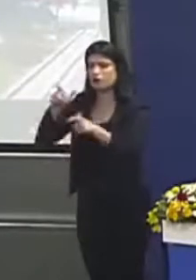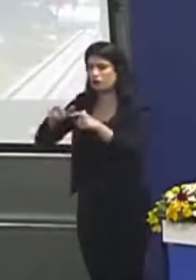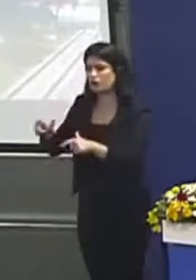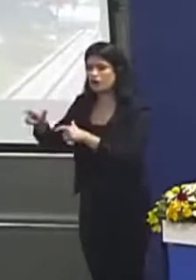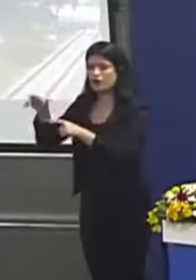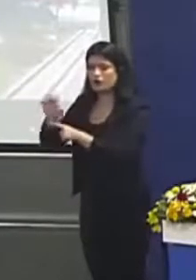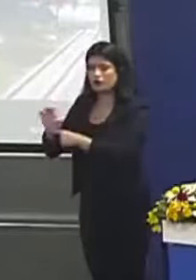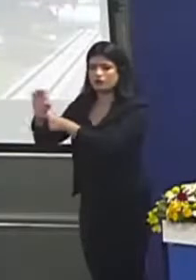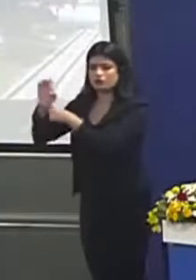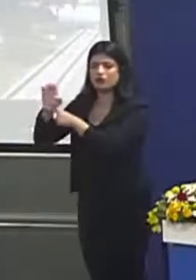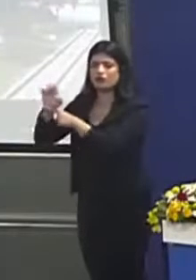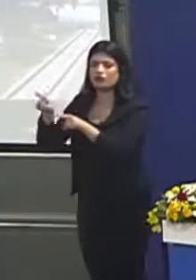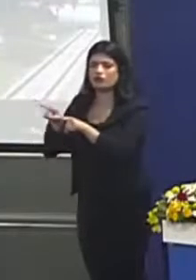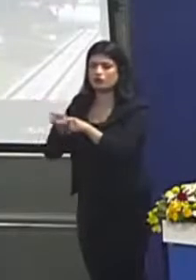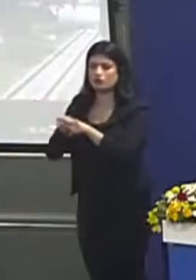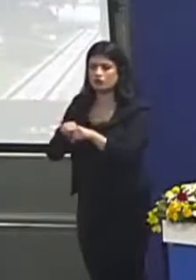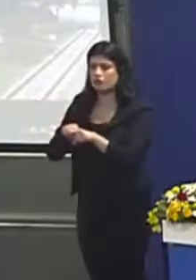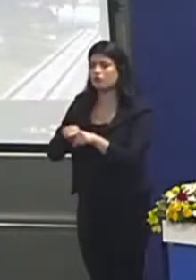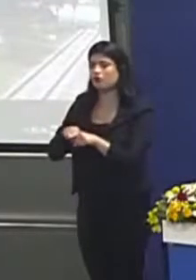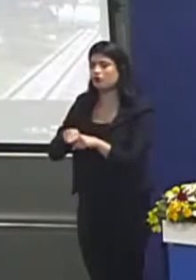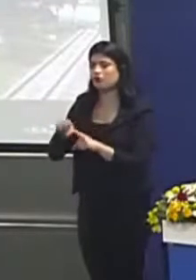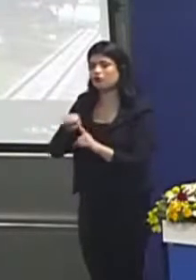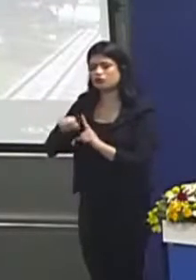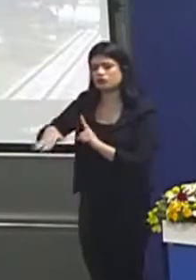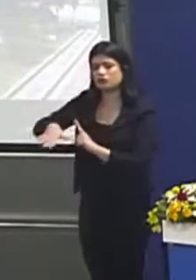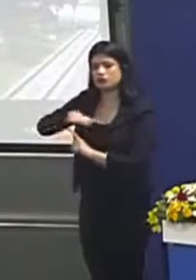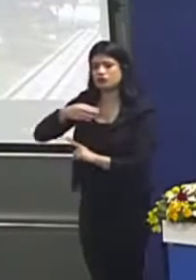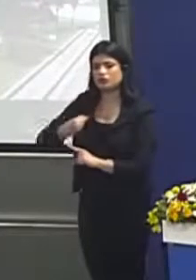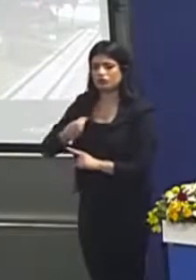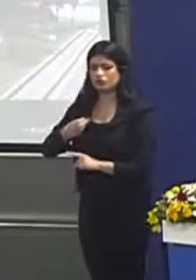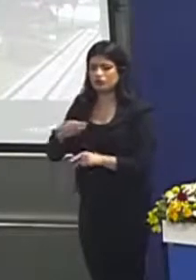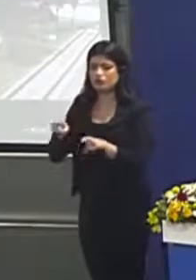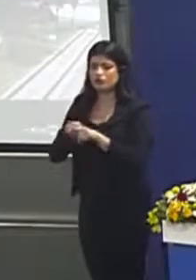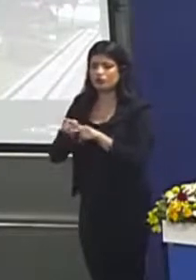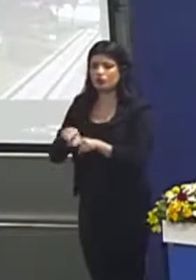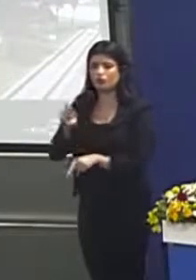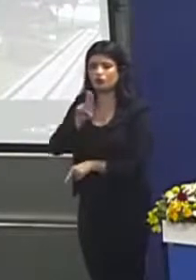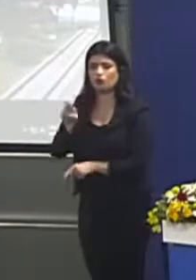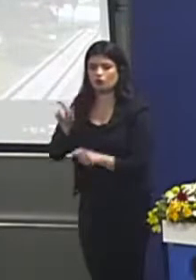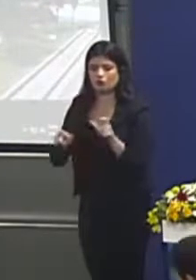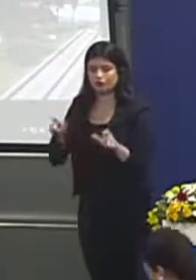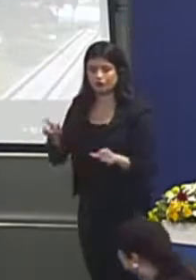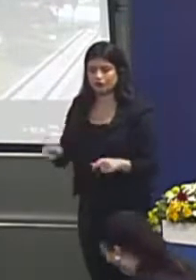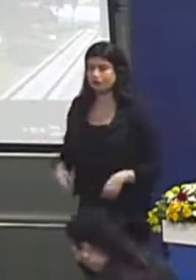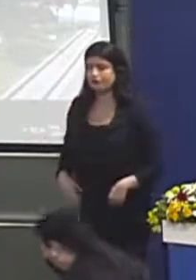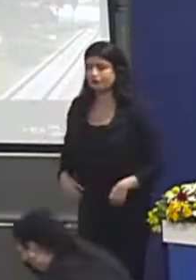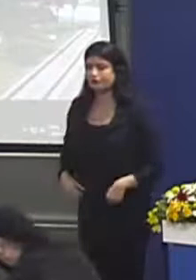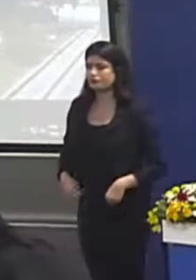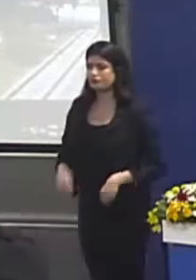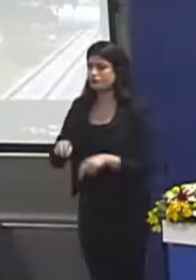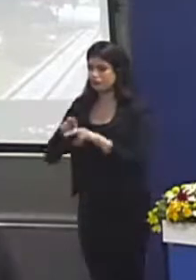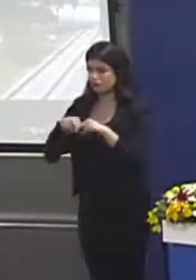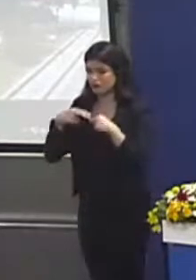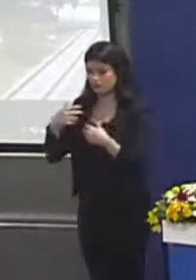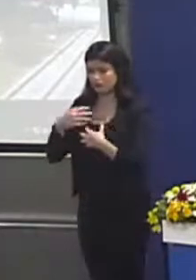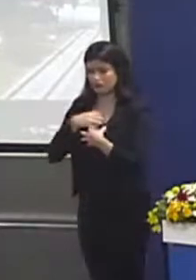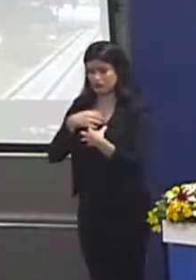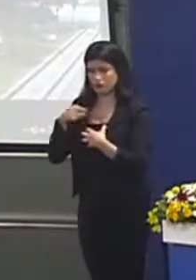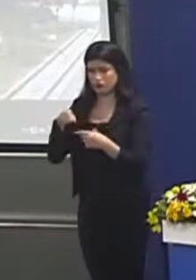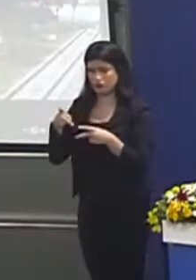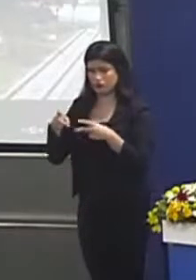seu status social, tais como seus sobrenomes comuns. Nesse sentido, torna-se